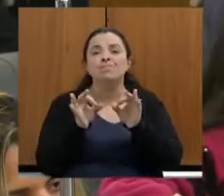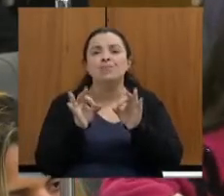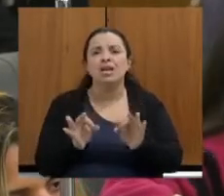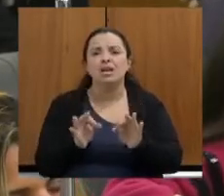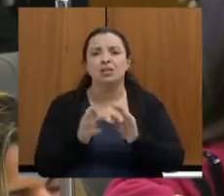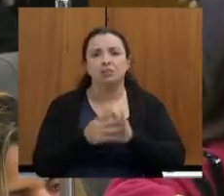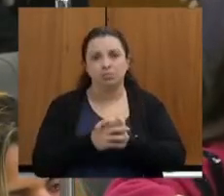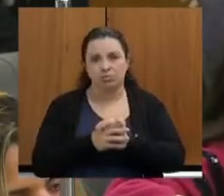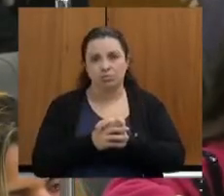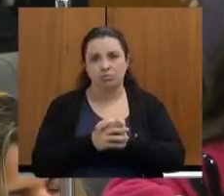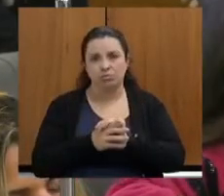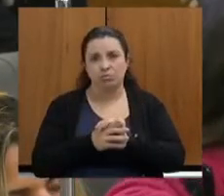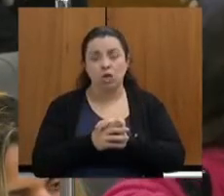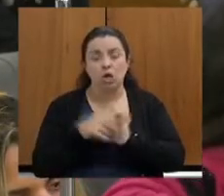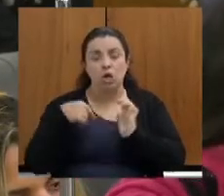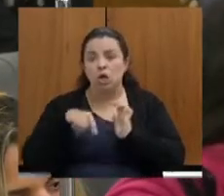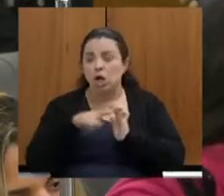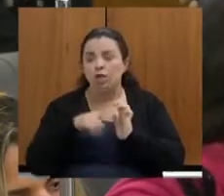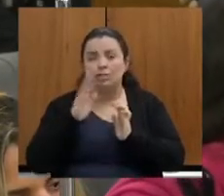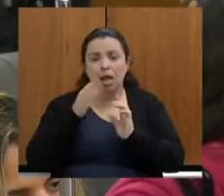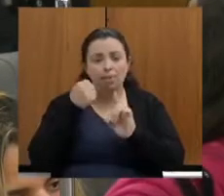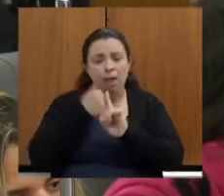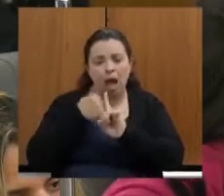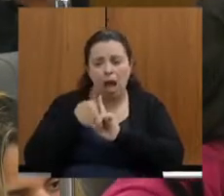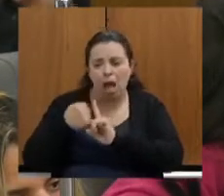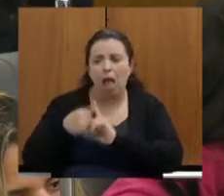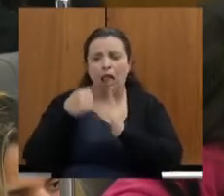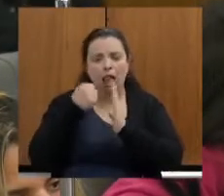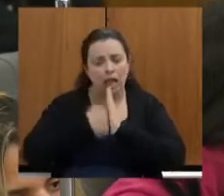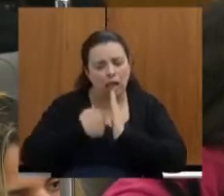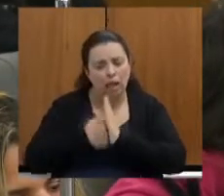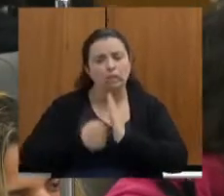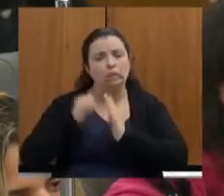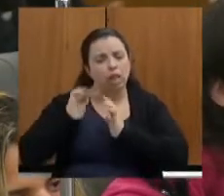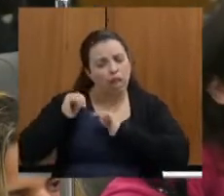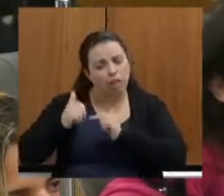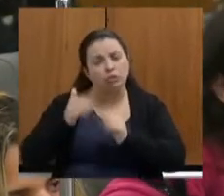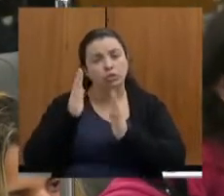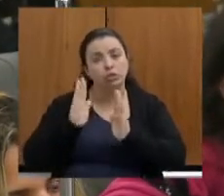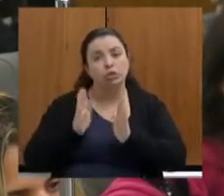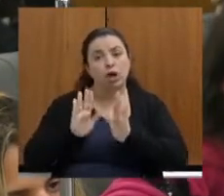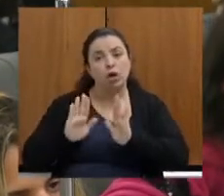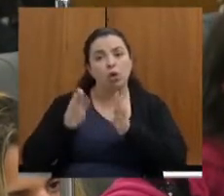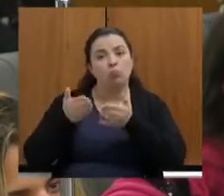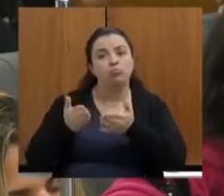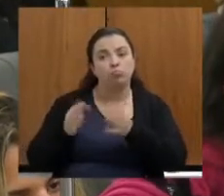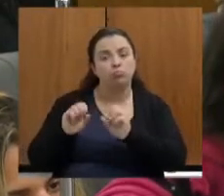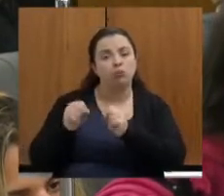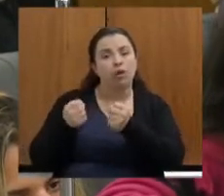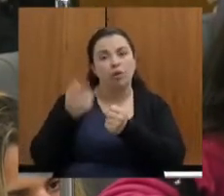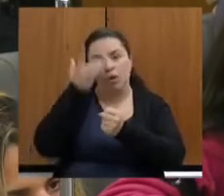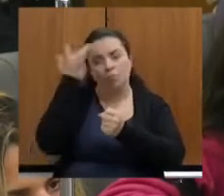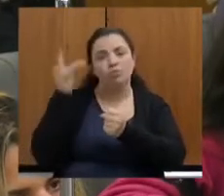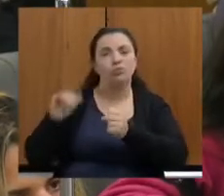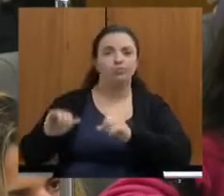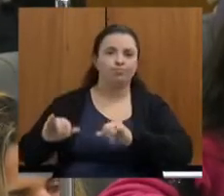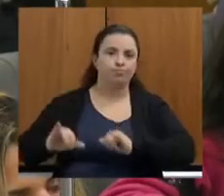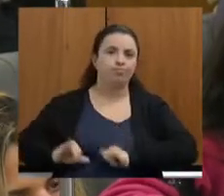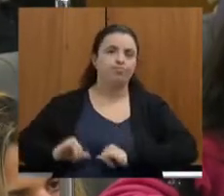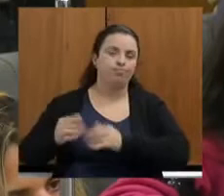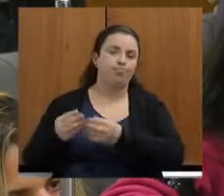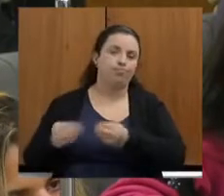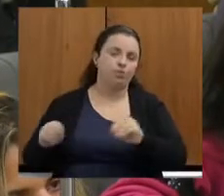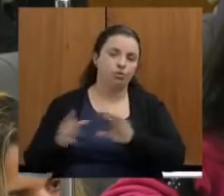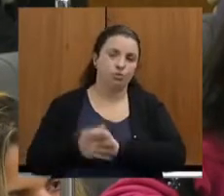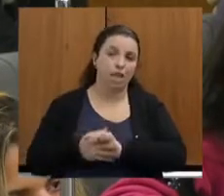porque tudo que nós pode fazer nossa vizinha em prol dos atingidos Então isso é um direito